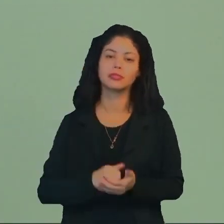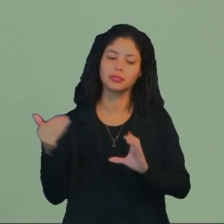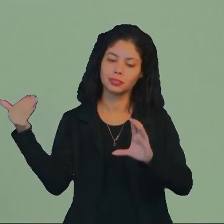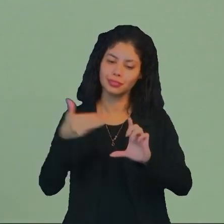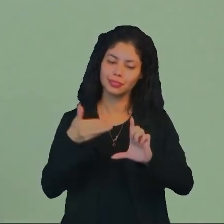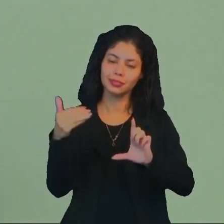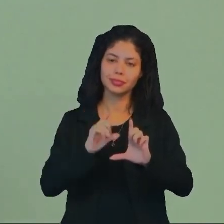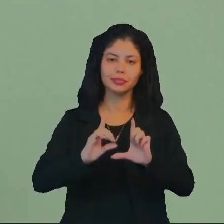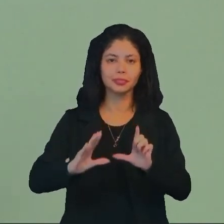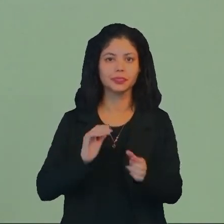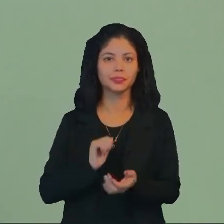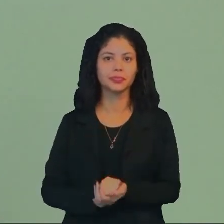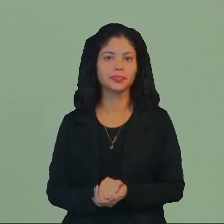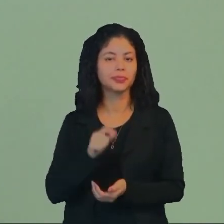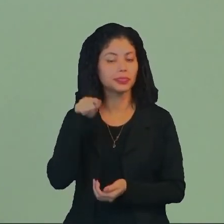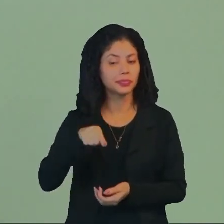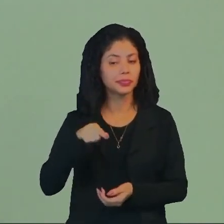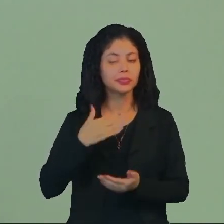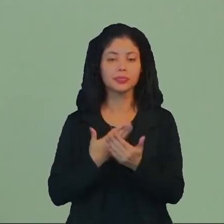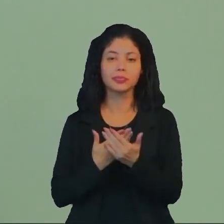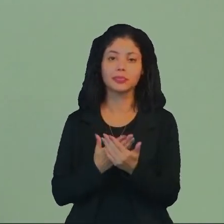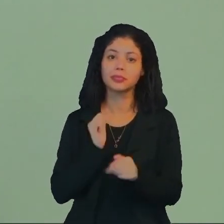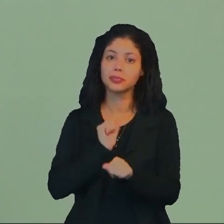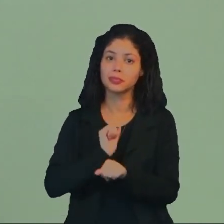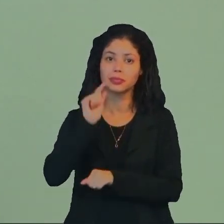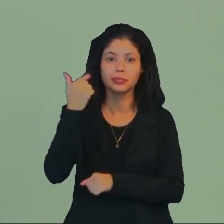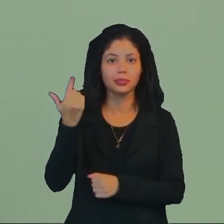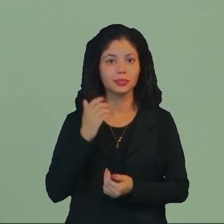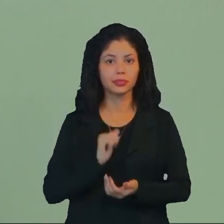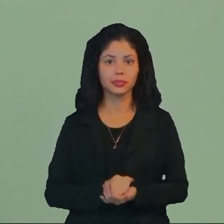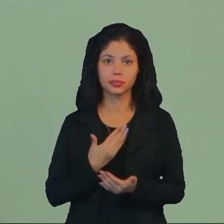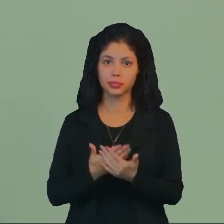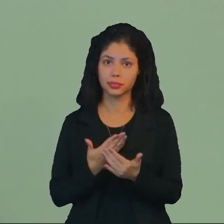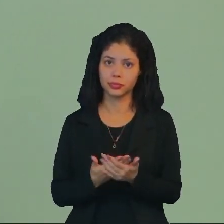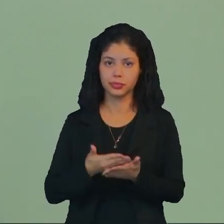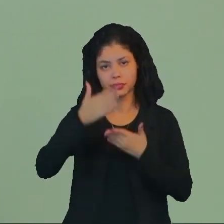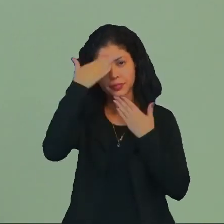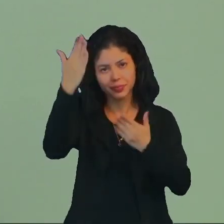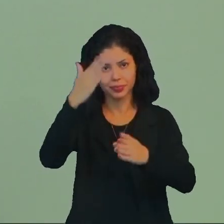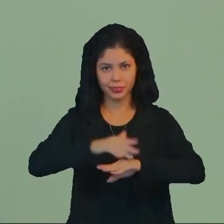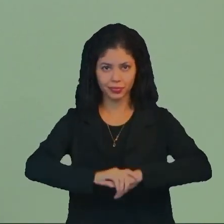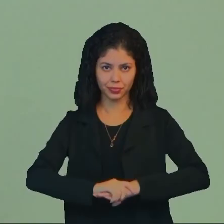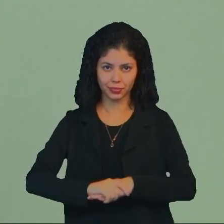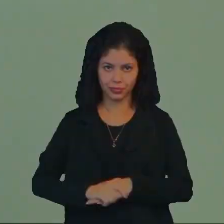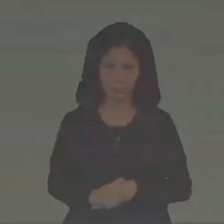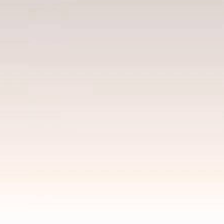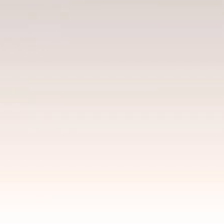Acesse a plataforma Eduque, né, para acessar a aula e espero vocês aqui na próxima aula. Muito obrigado.